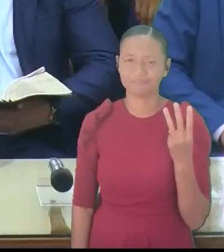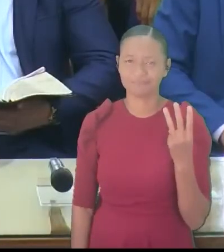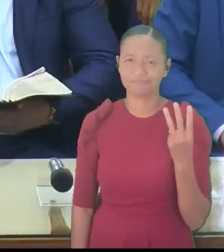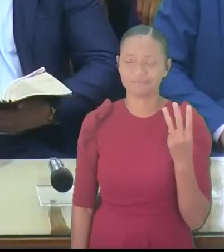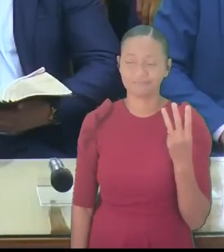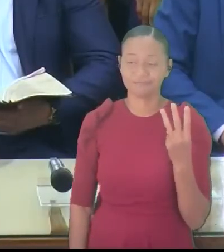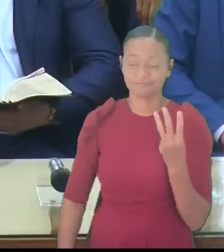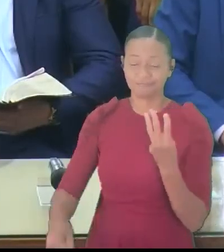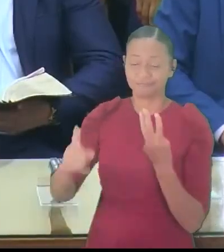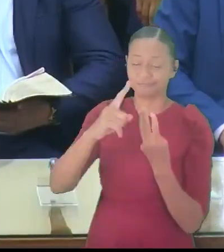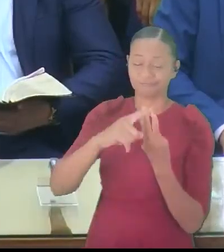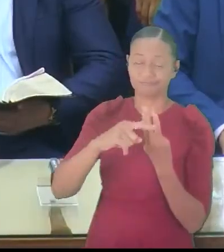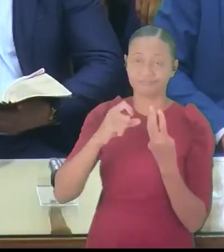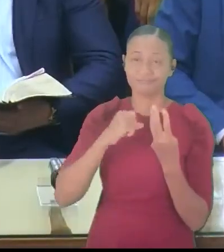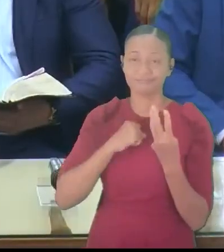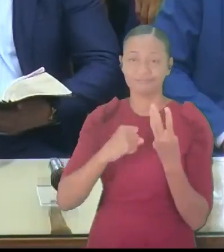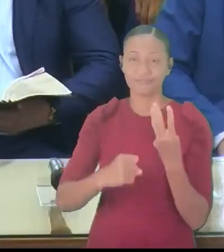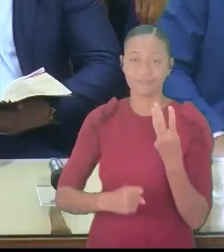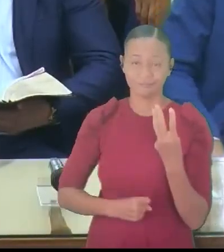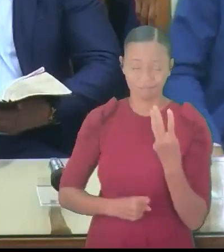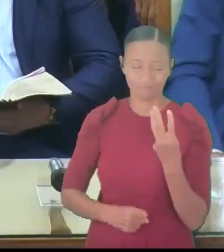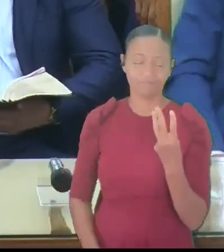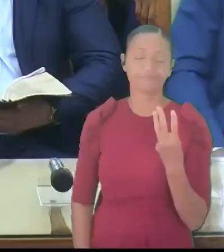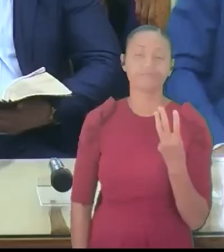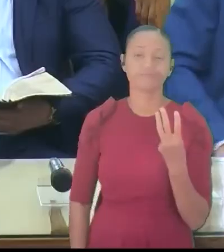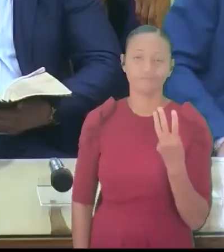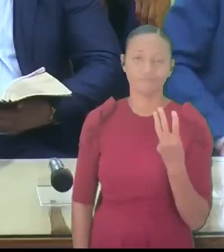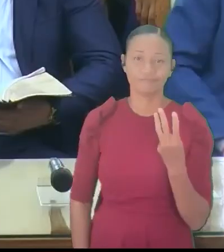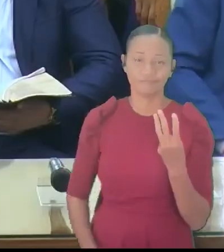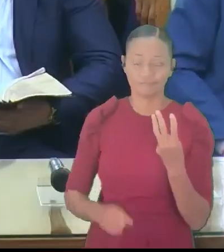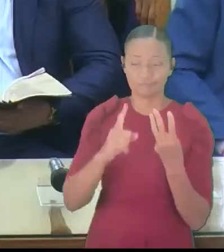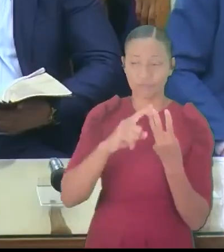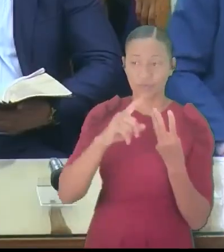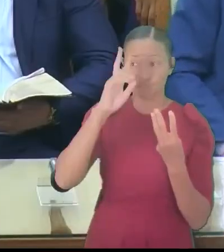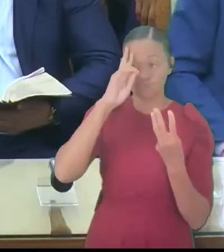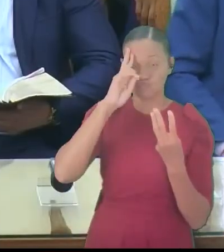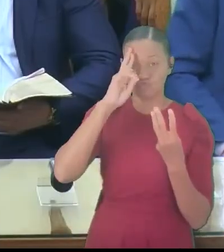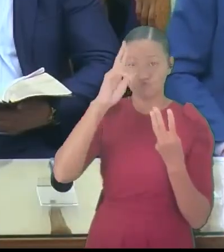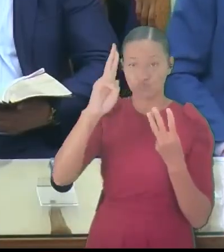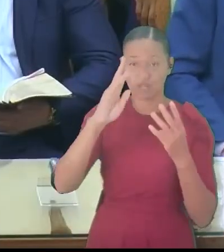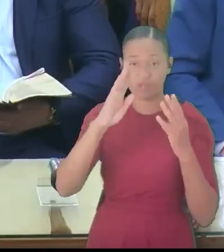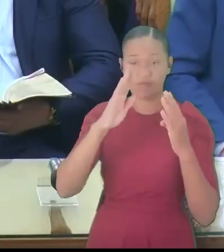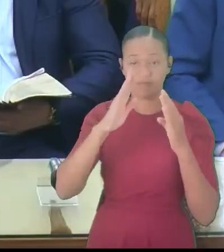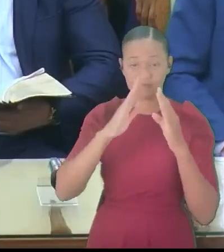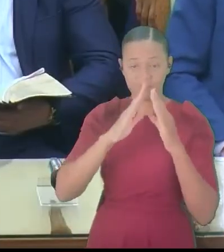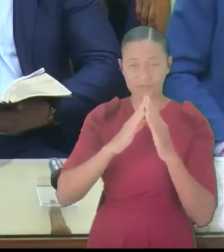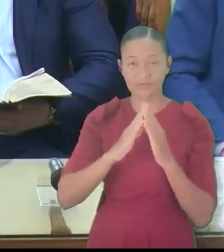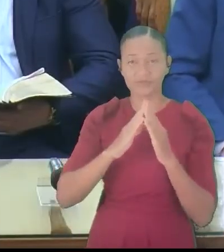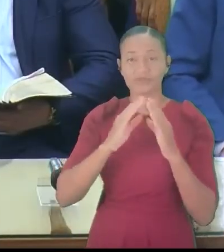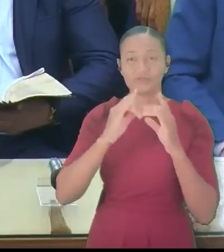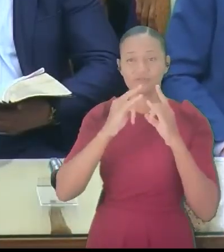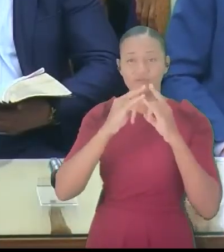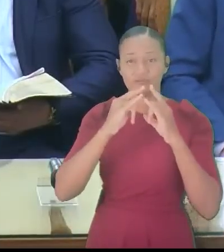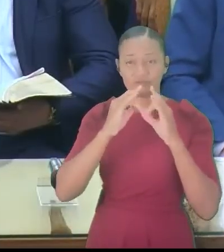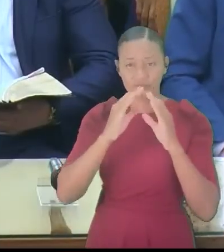Lá vem os sacerdotes, o capitão do templo e os